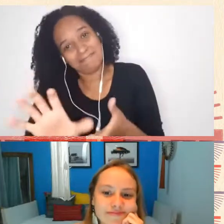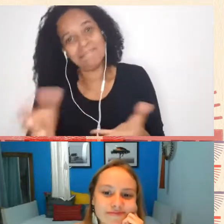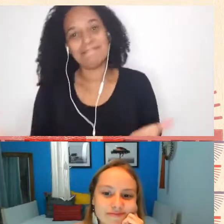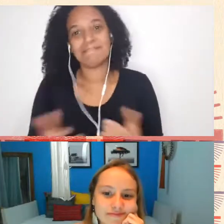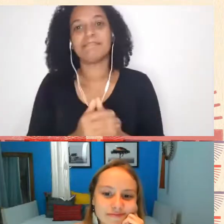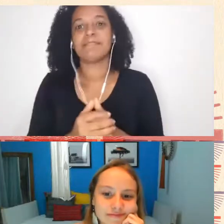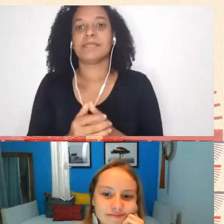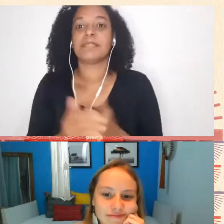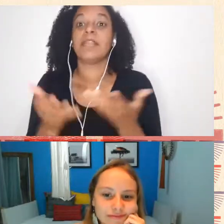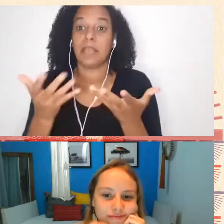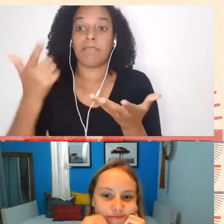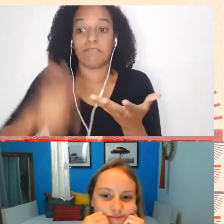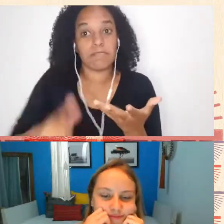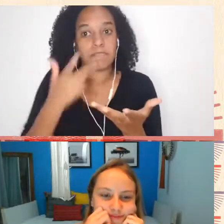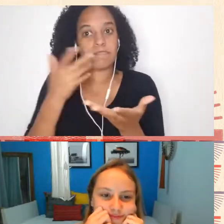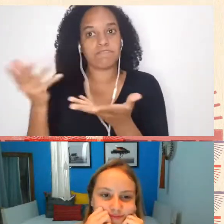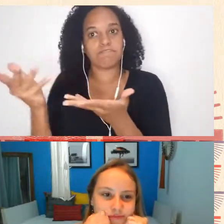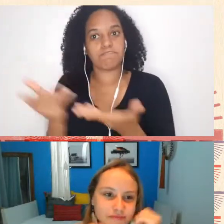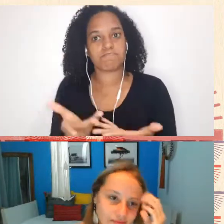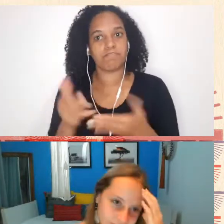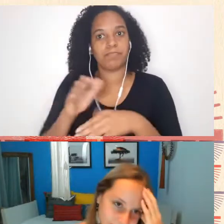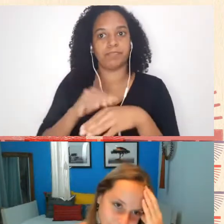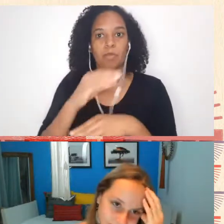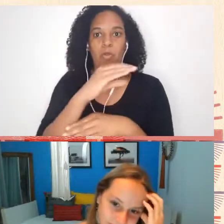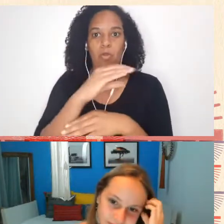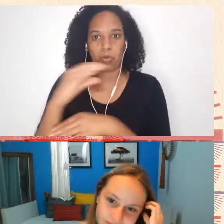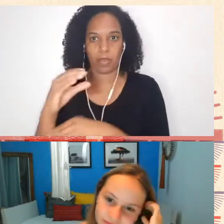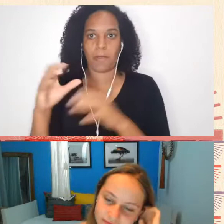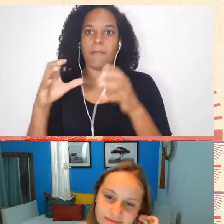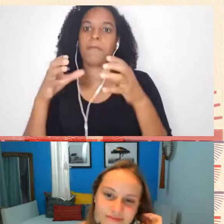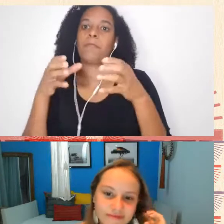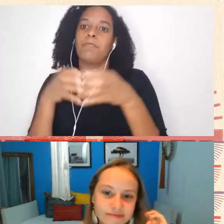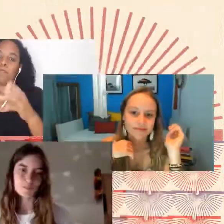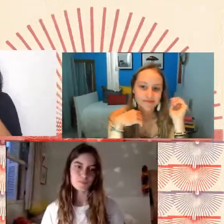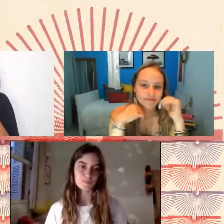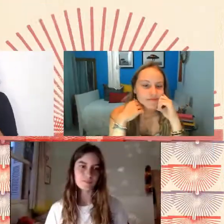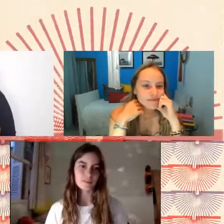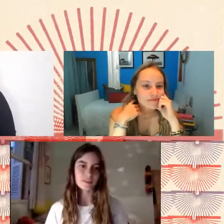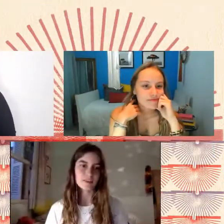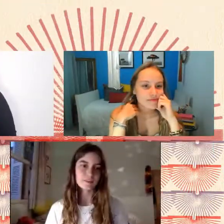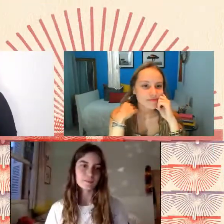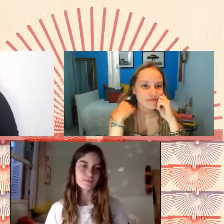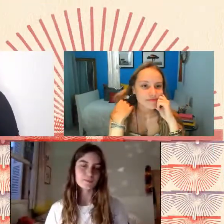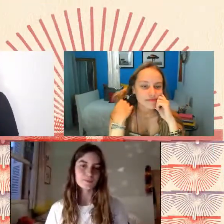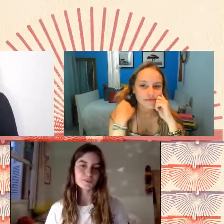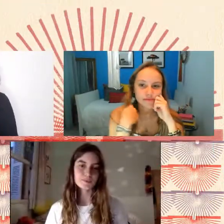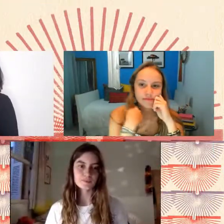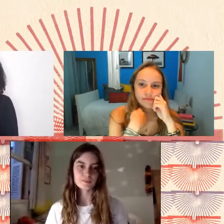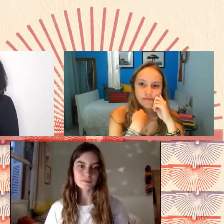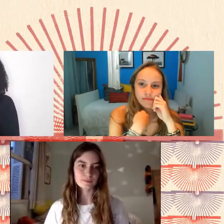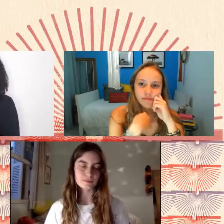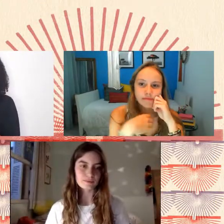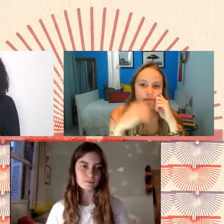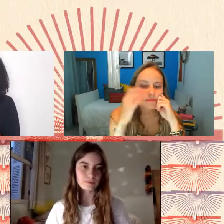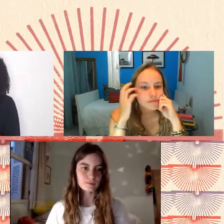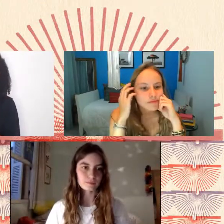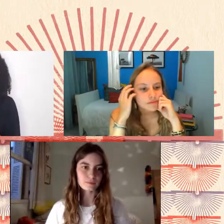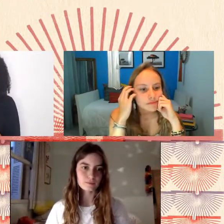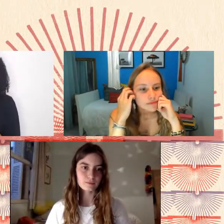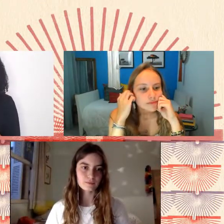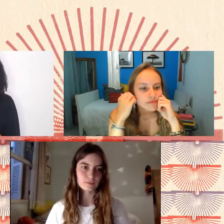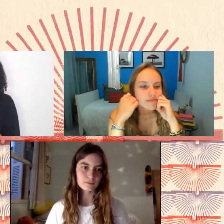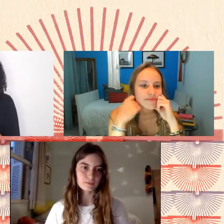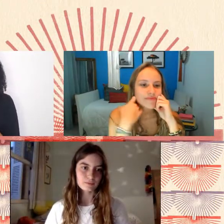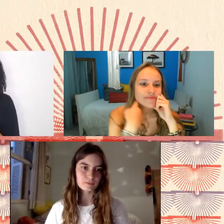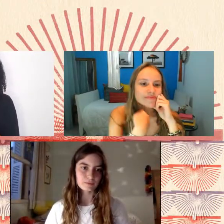também chamar o nosso coordenador do ensino médio, Edmilson, e vou fazer as devidas.